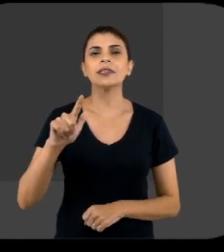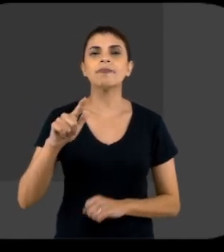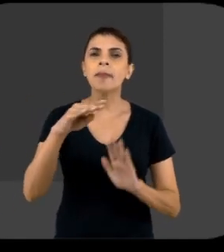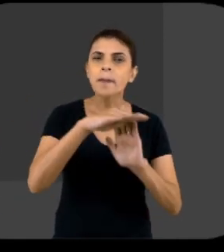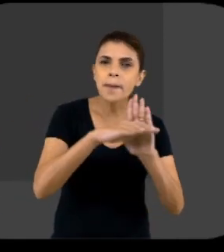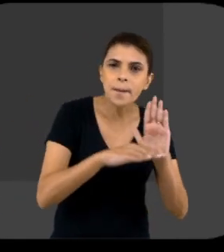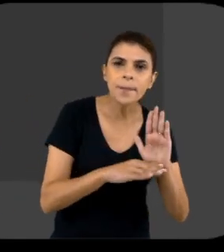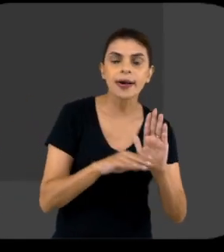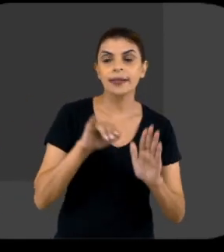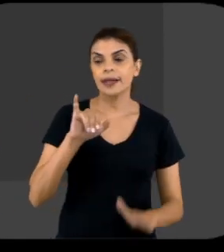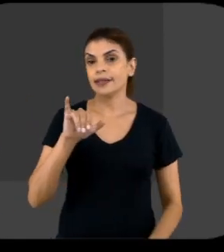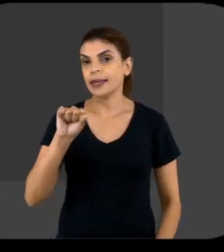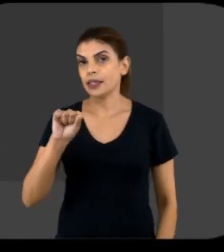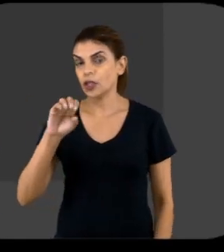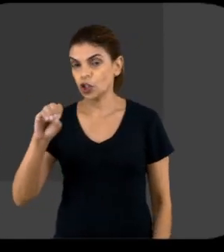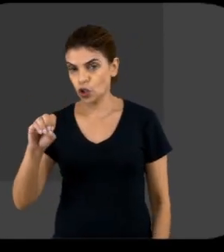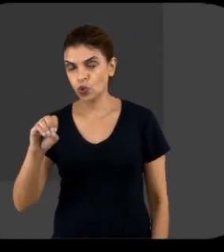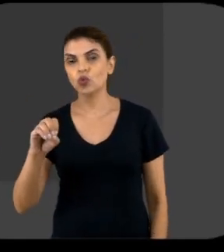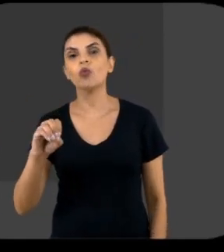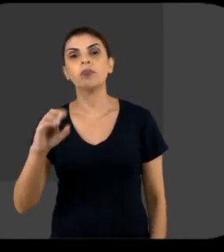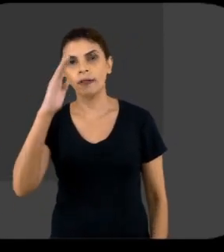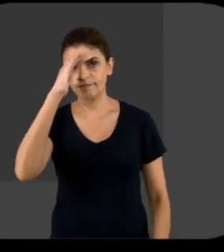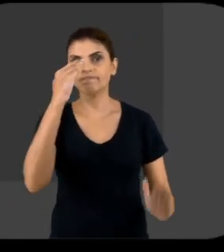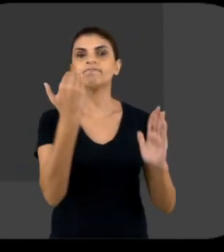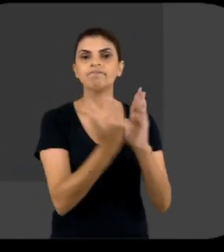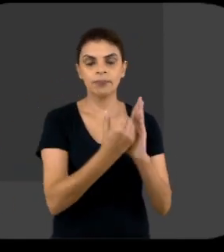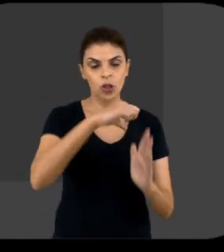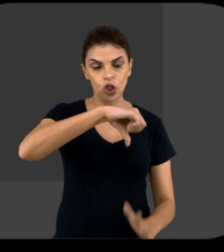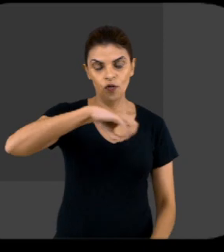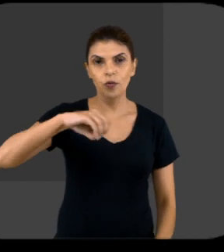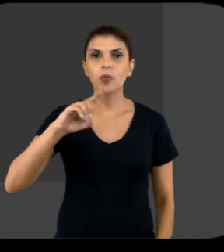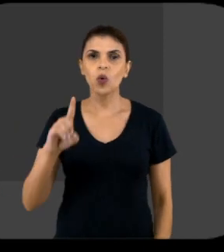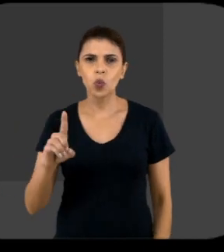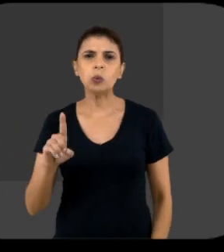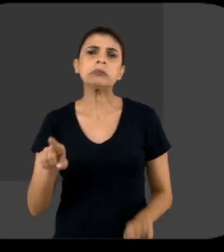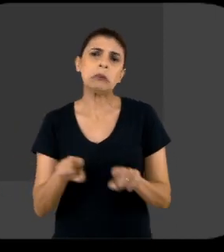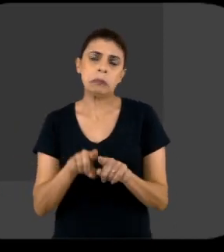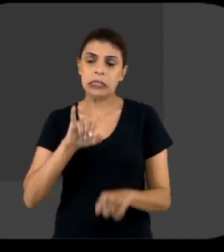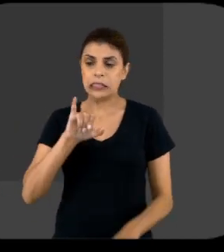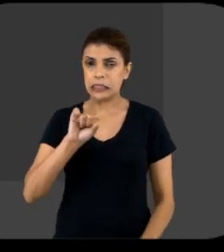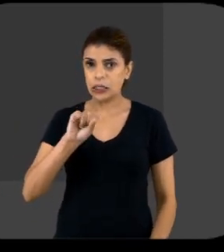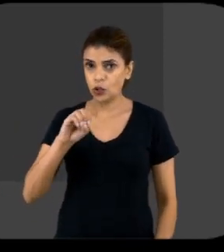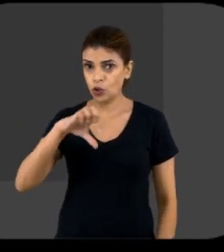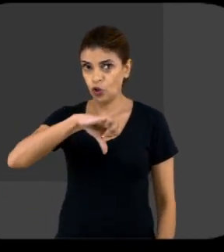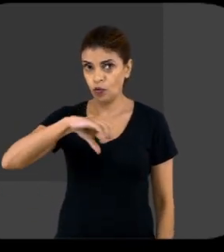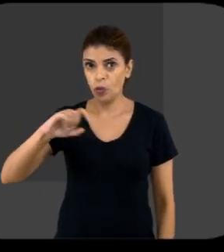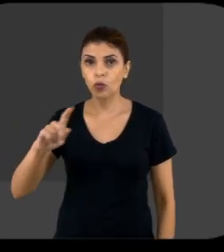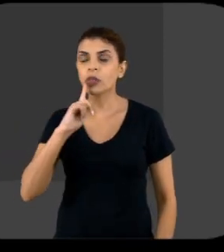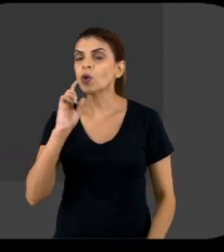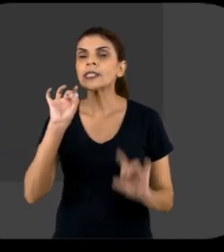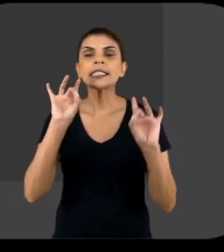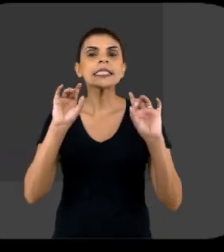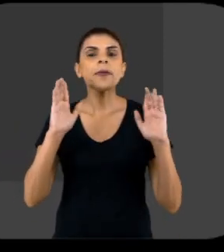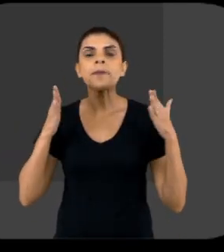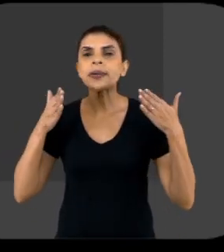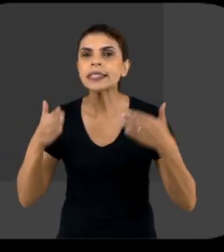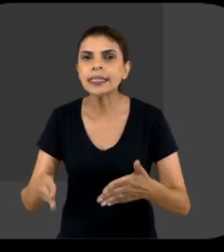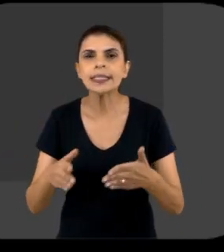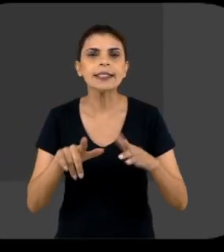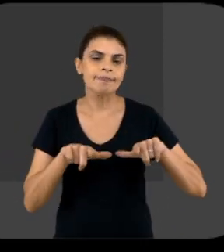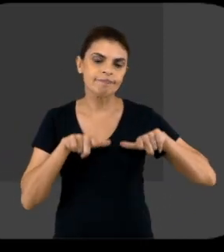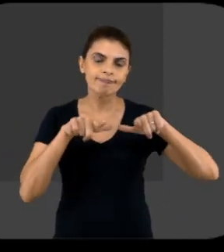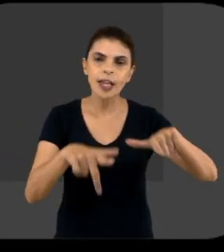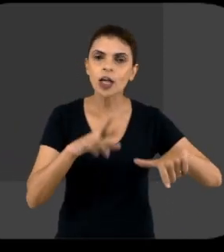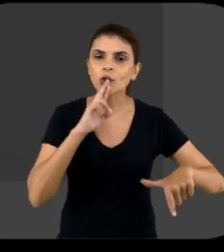outras questões, outros itens além da ISO 9001, já que a ISO 9001 ela não fala especificamente sobre